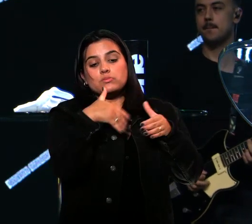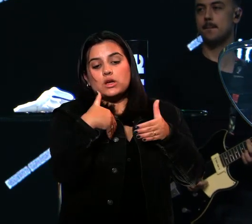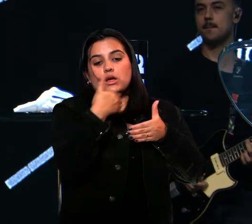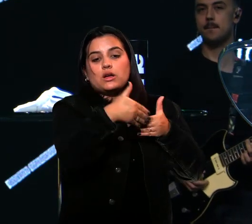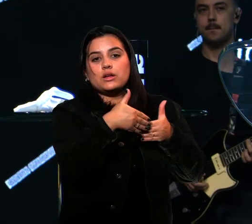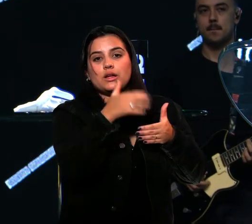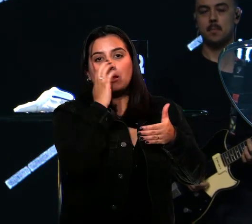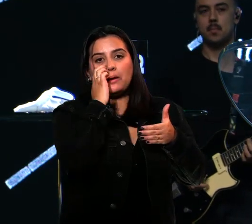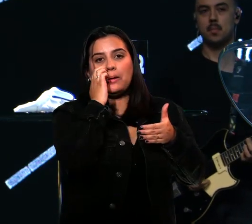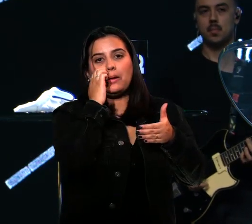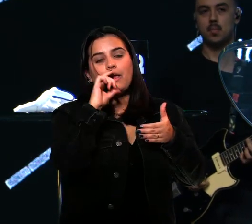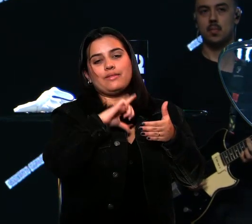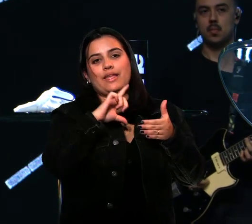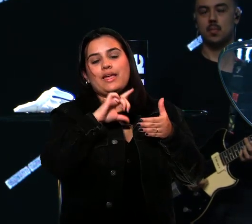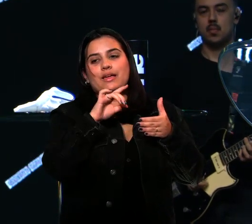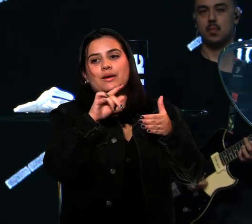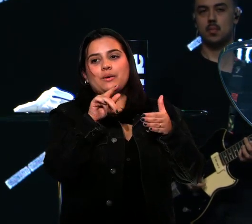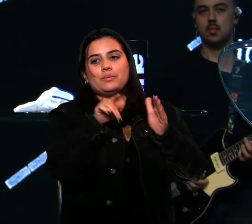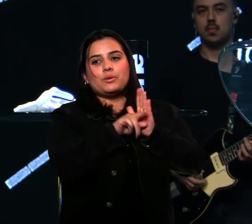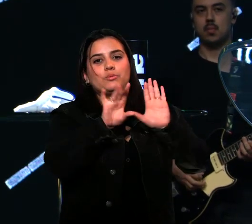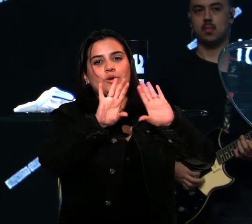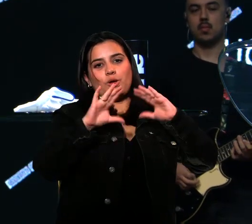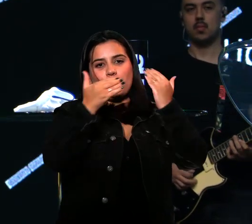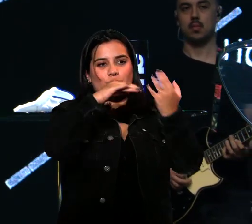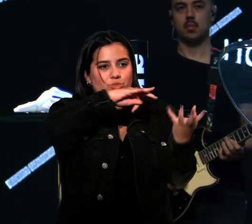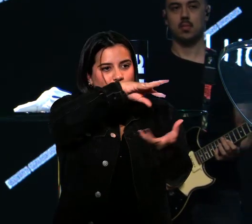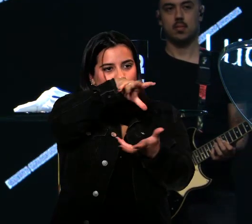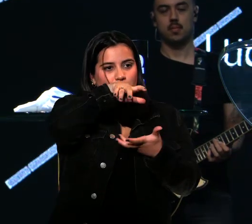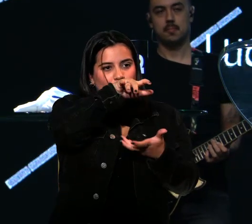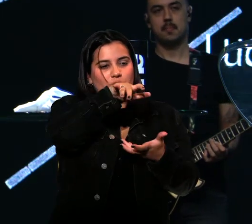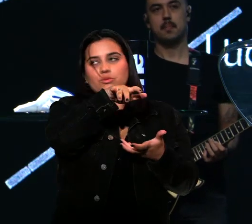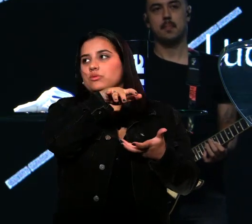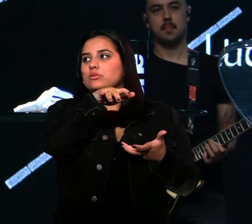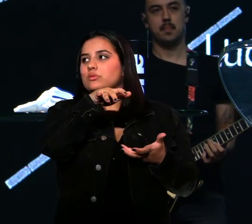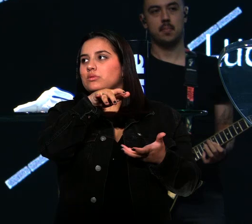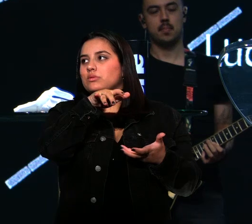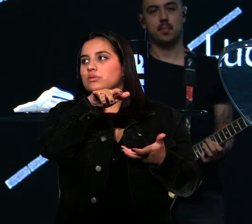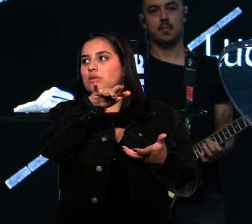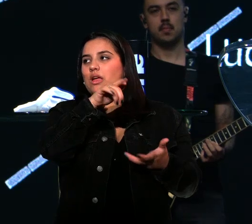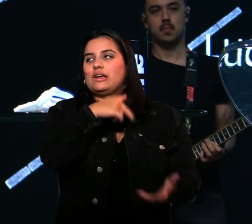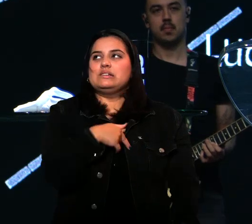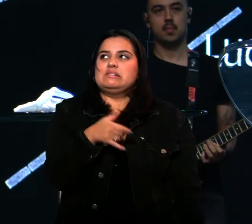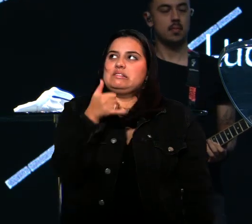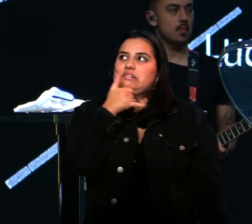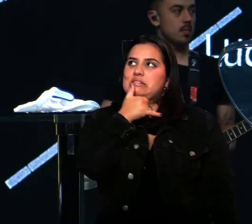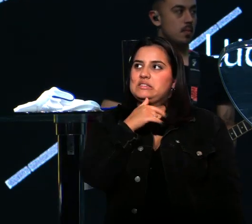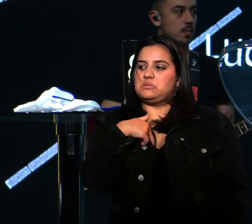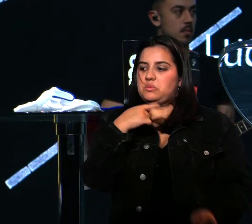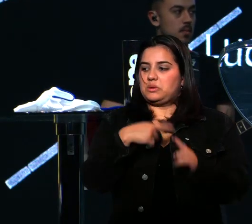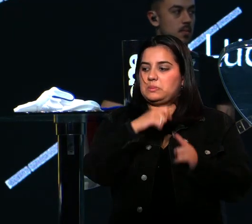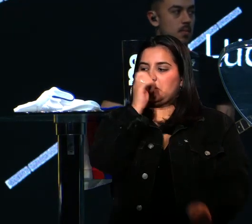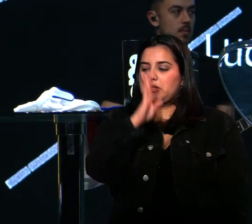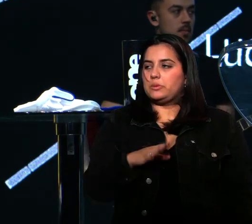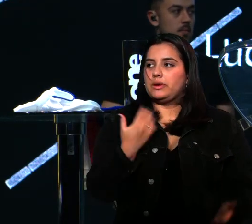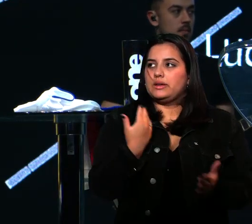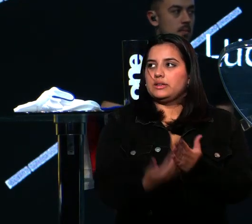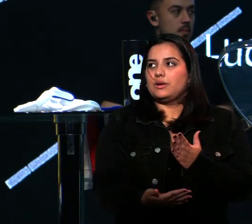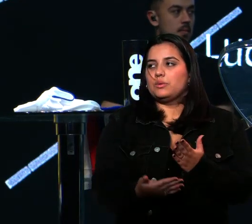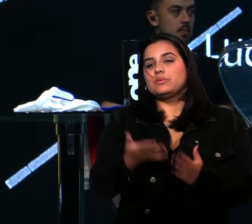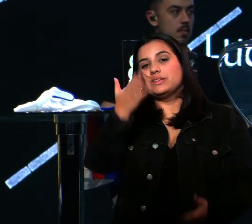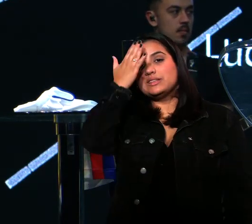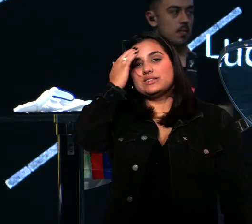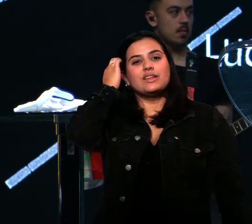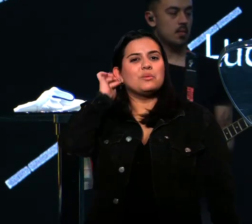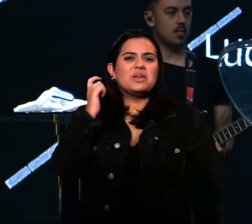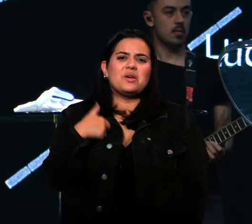Copa do Mundo, você fica feliz que os outros perdem. Triste quando a gente perde. E sabe, eu não quero